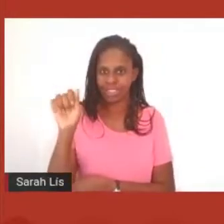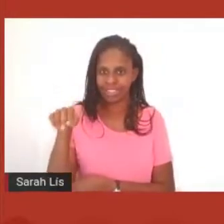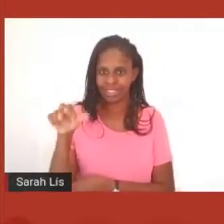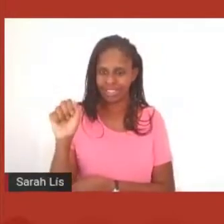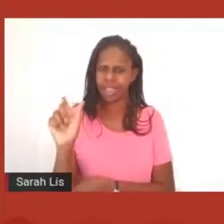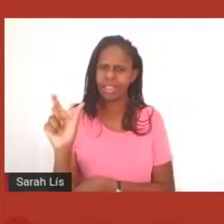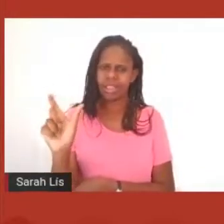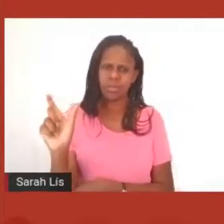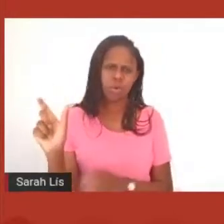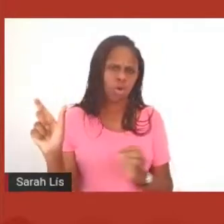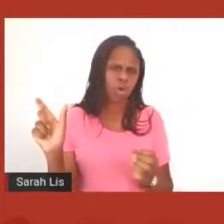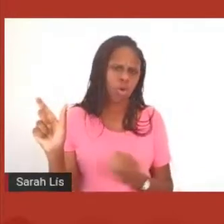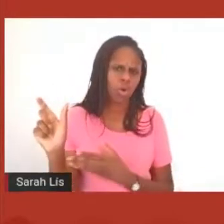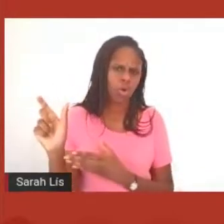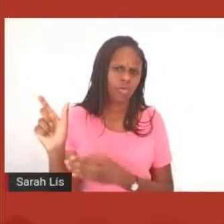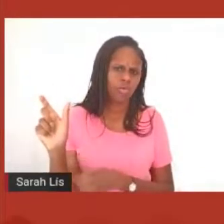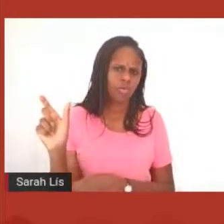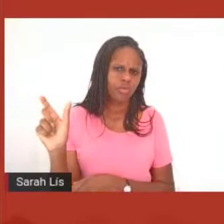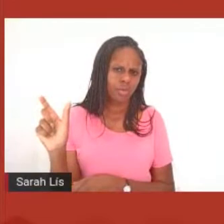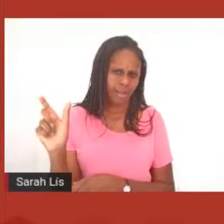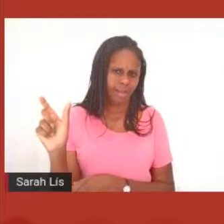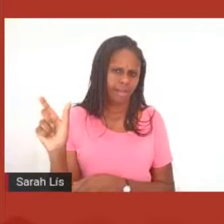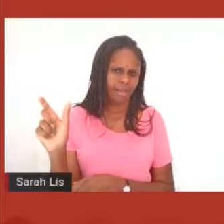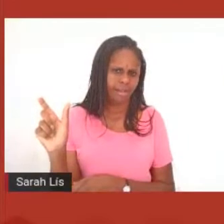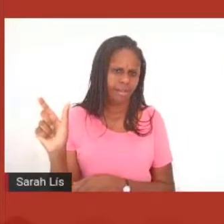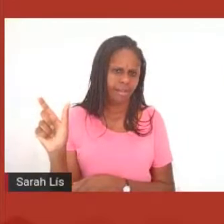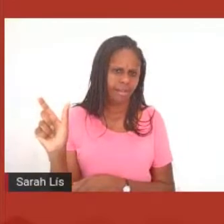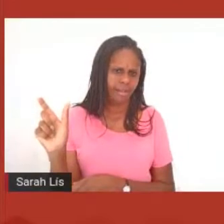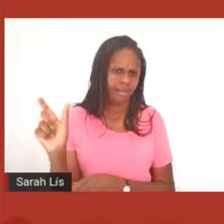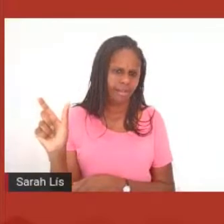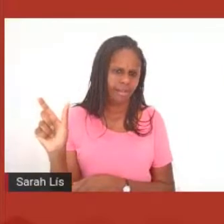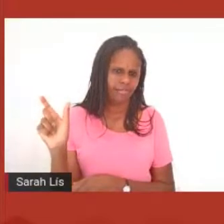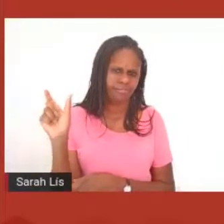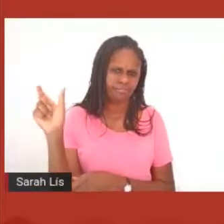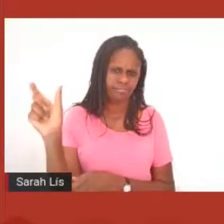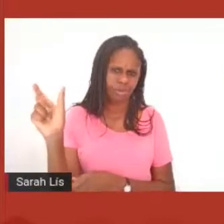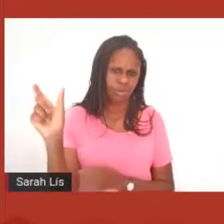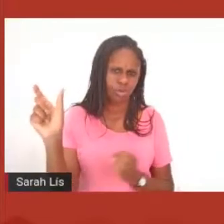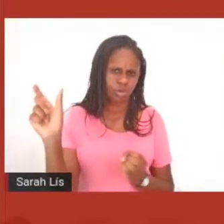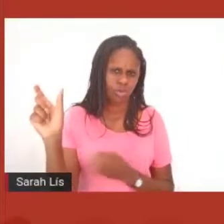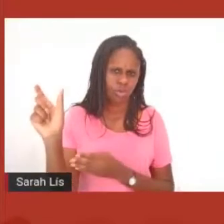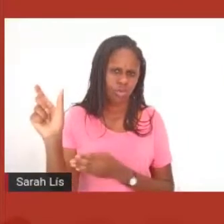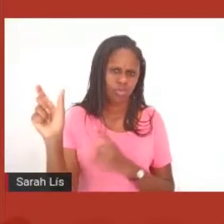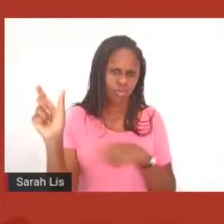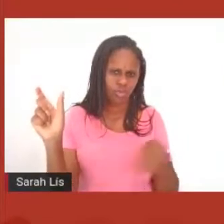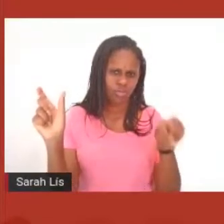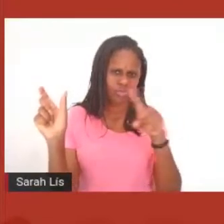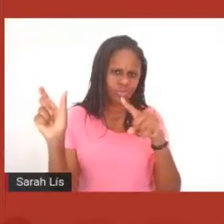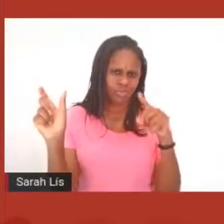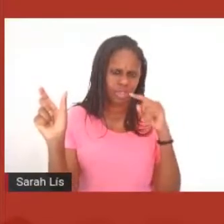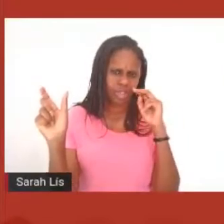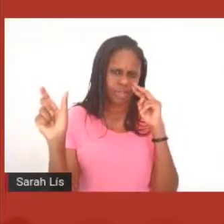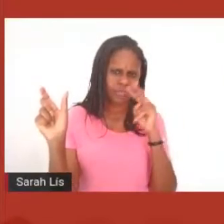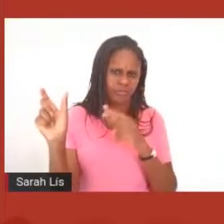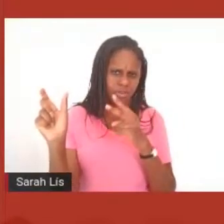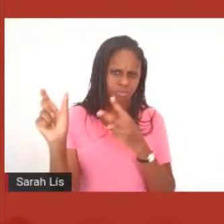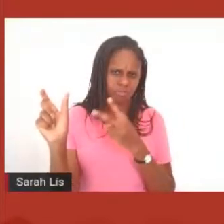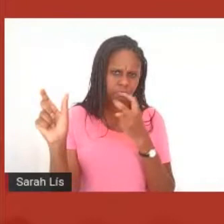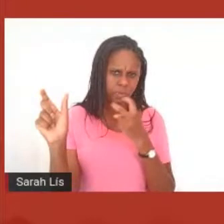não surgiu? Um termo técnico novo? Todo mundo conseguiu